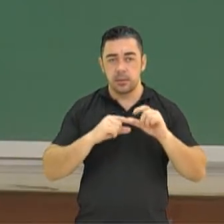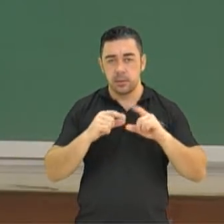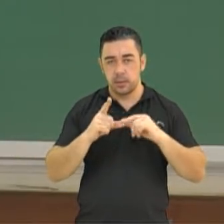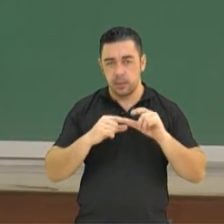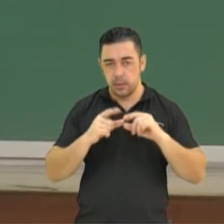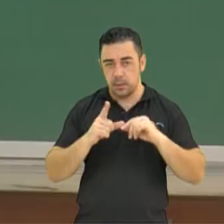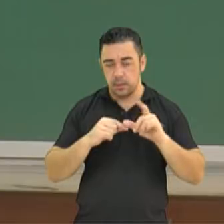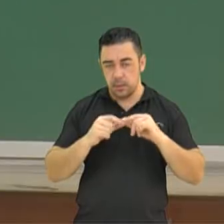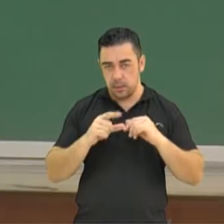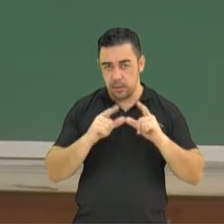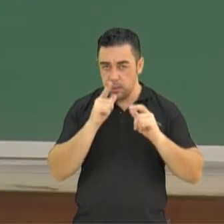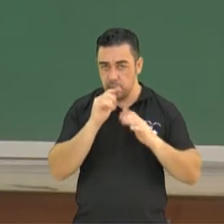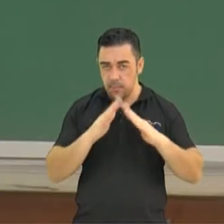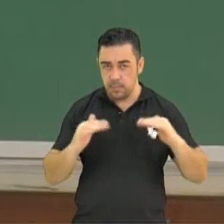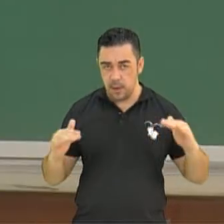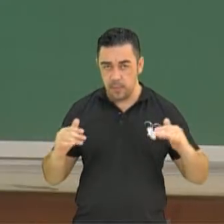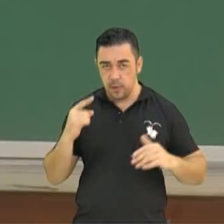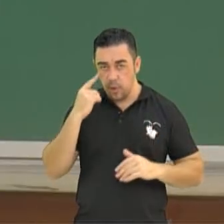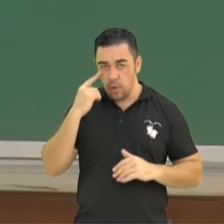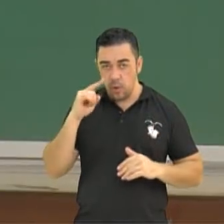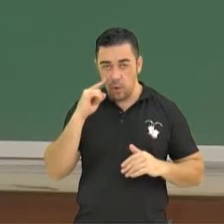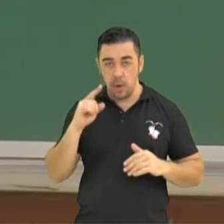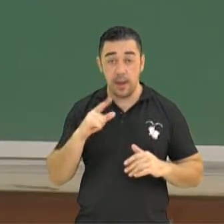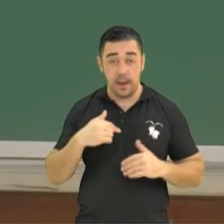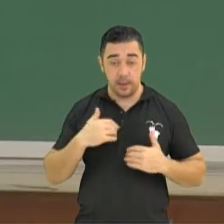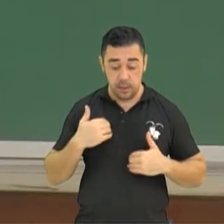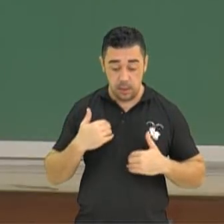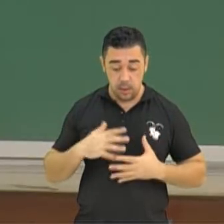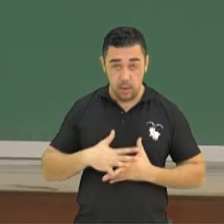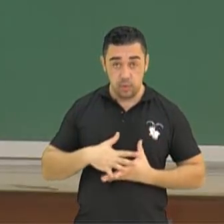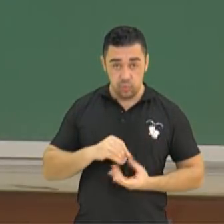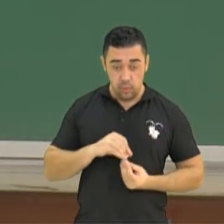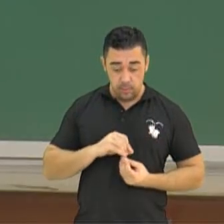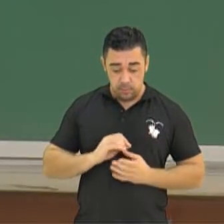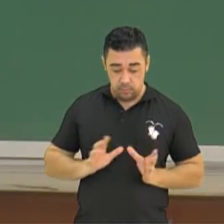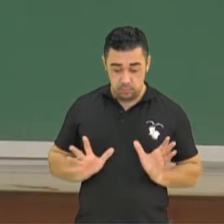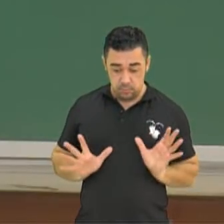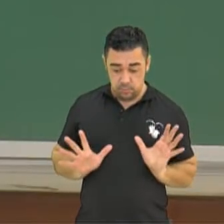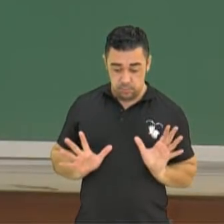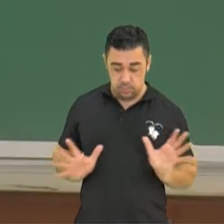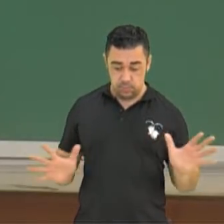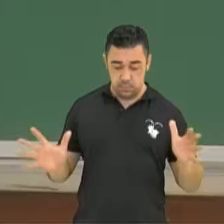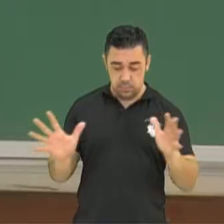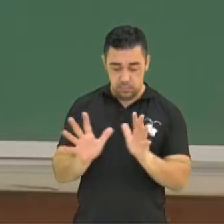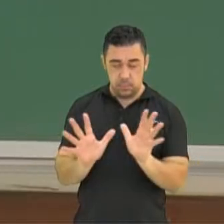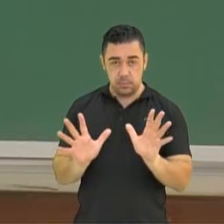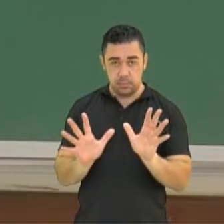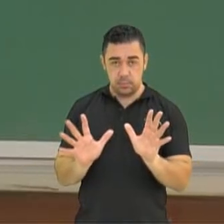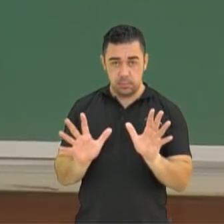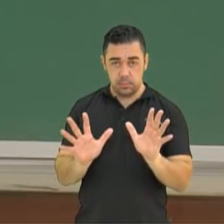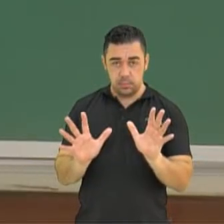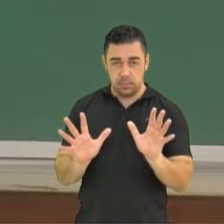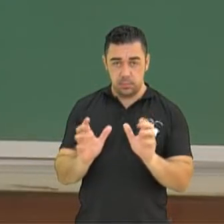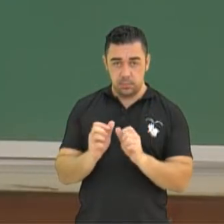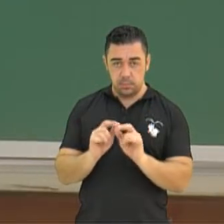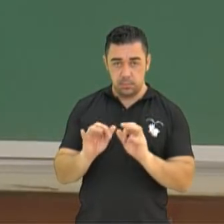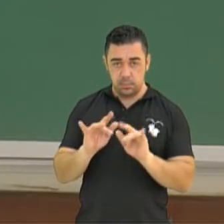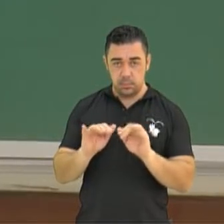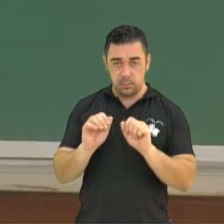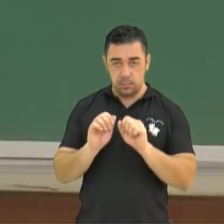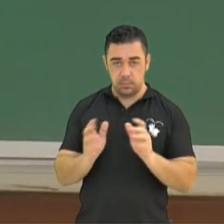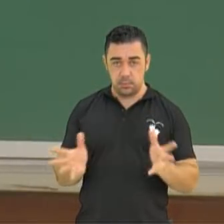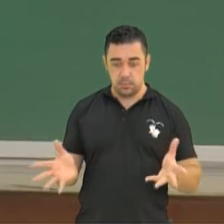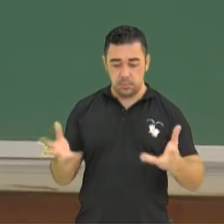mar, olha que interessante, ela joga o estômago dela para fora e a digestão ocorre fora do corpo dela. Depois que ela terminou de digerir, ela